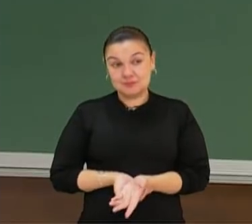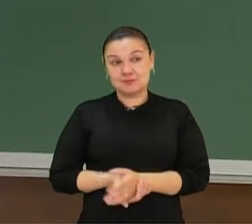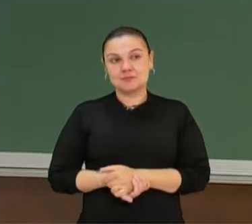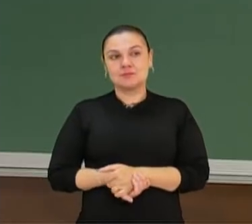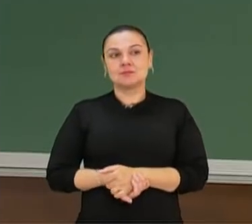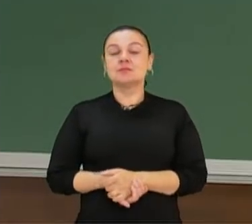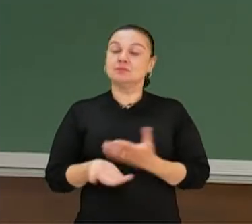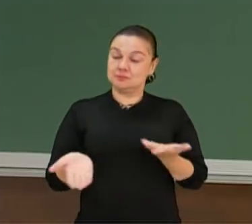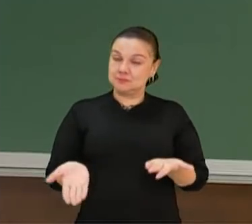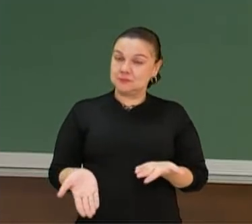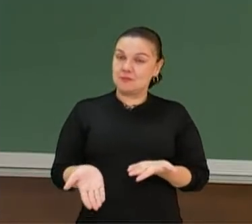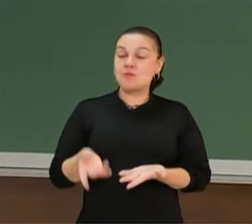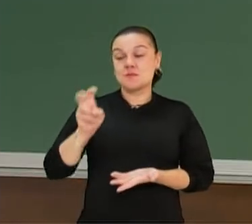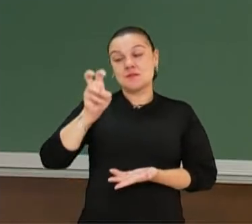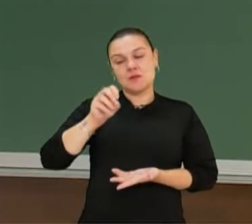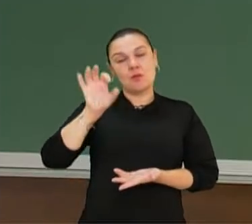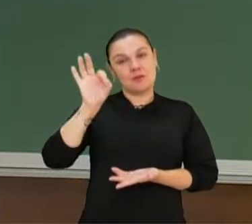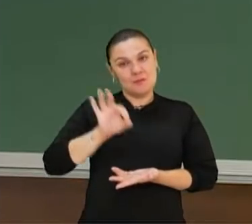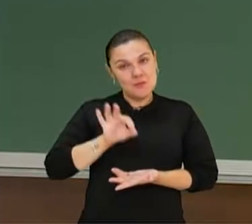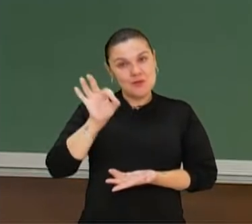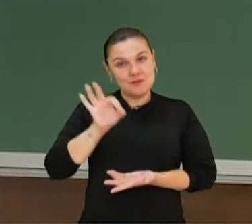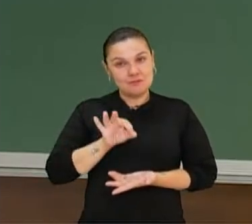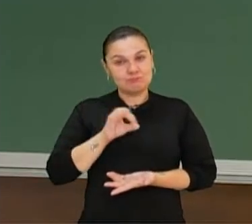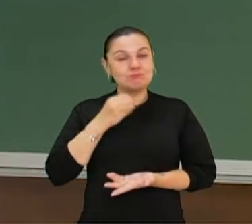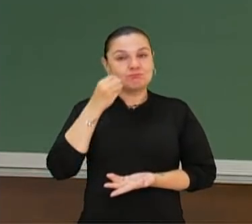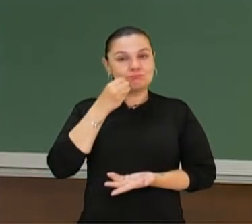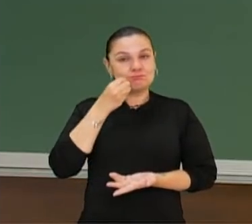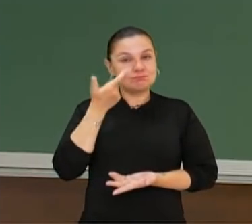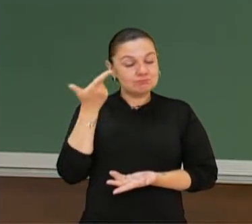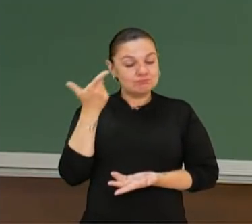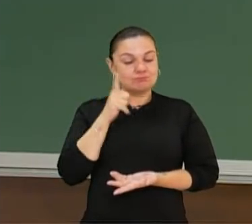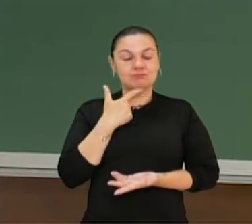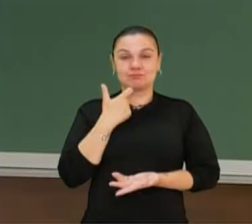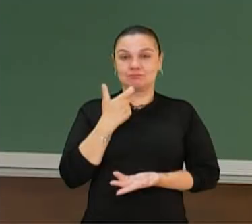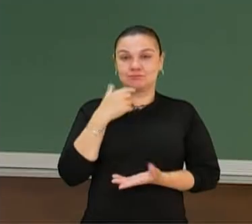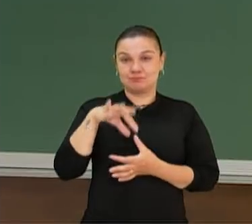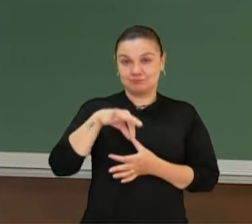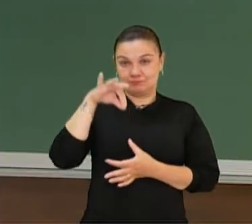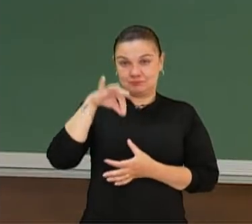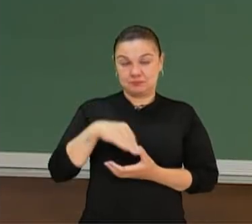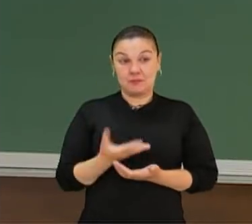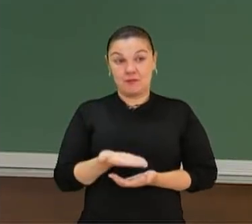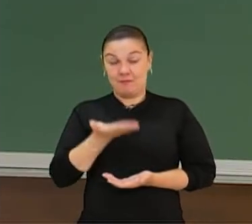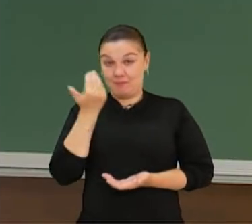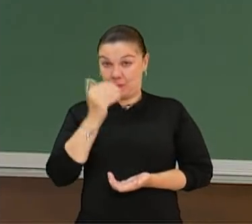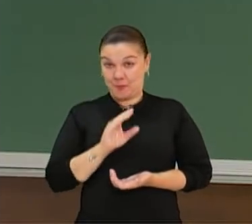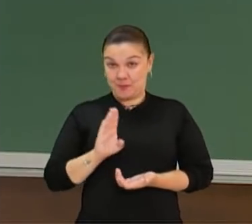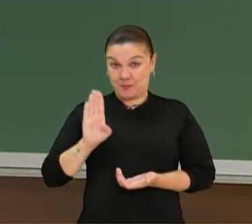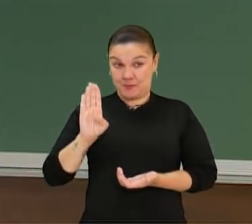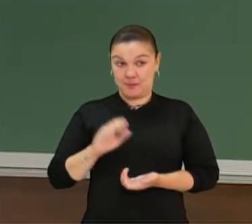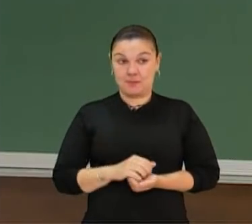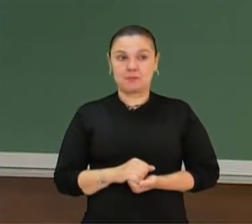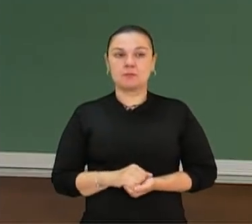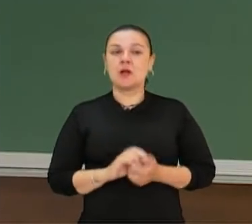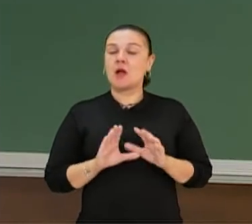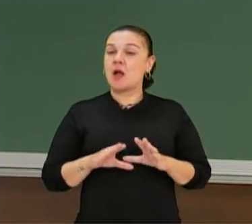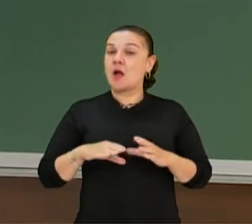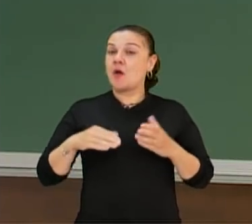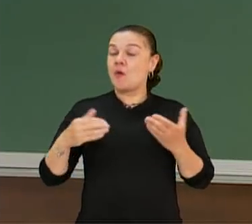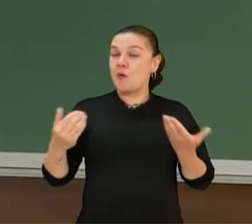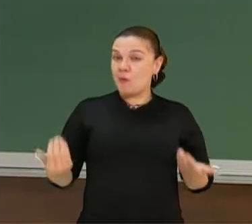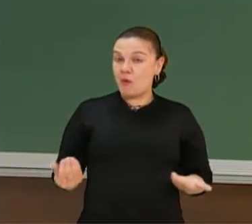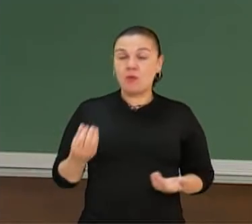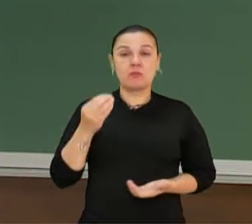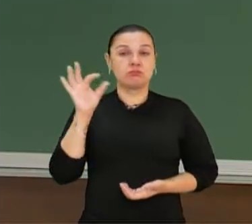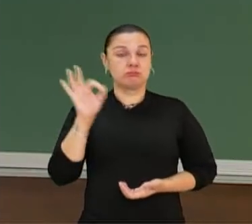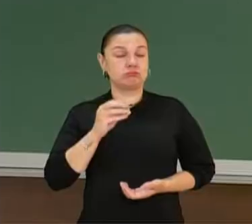de chance de encontrar uma carta vermelha. Beleza? Vamos lá para B? Qual a